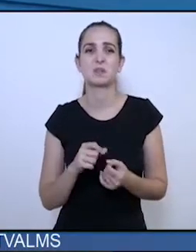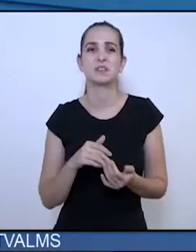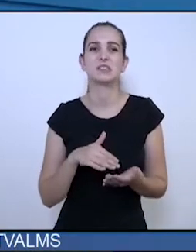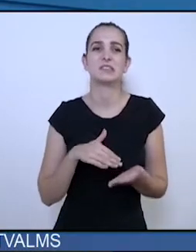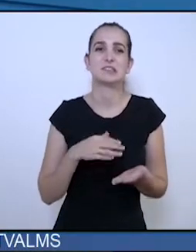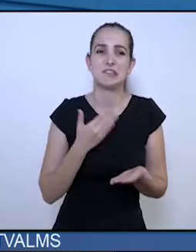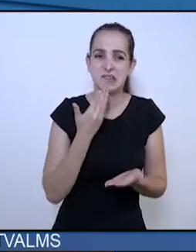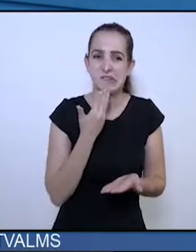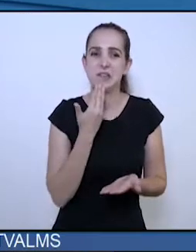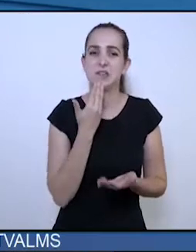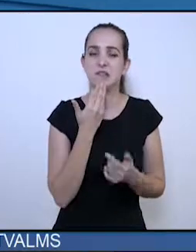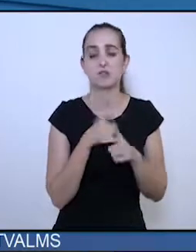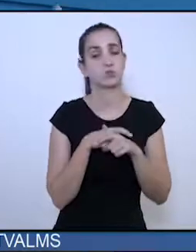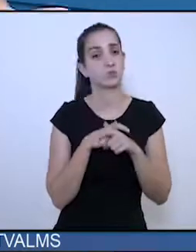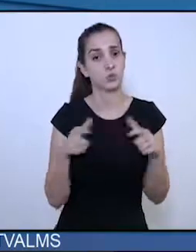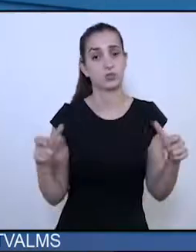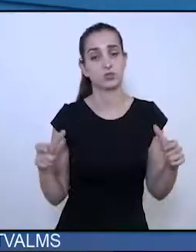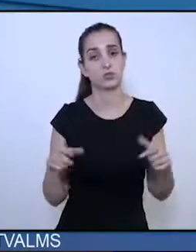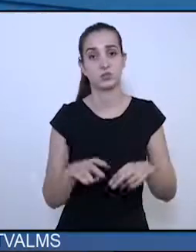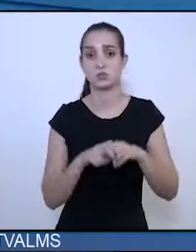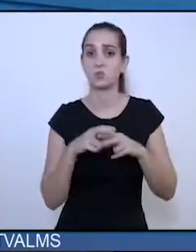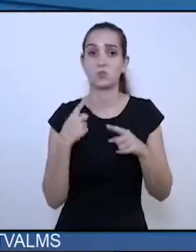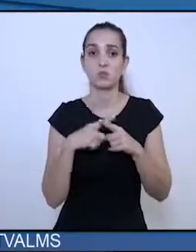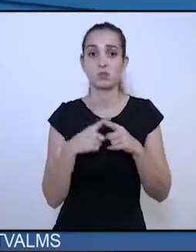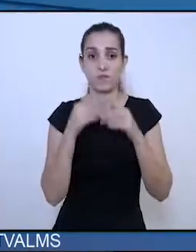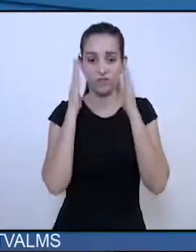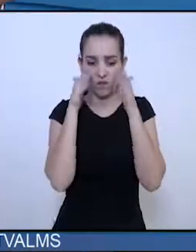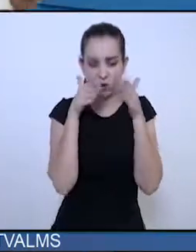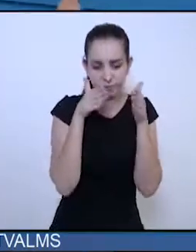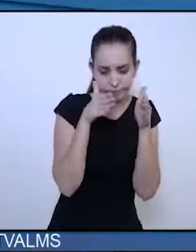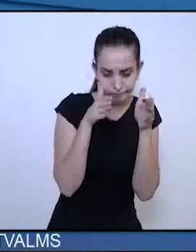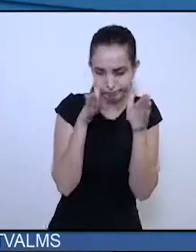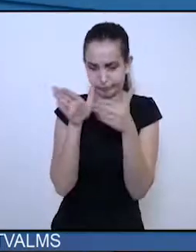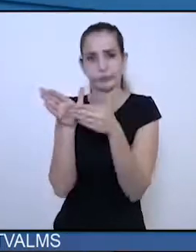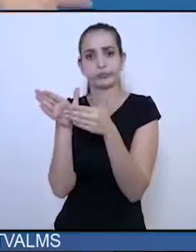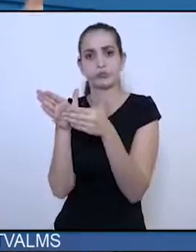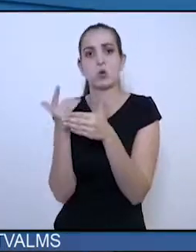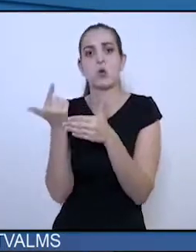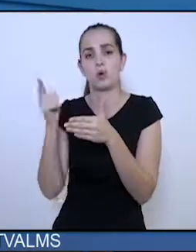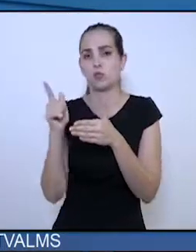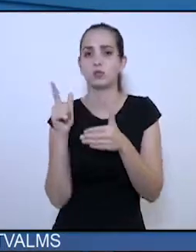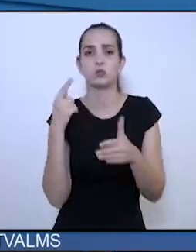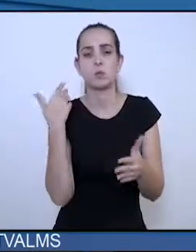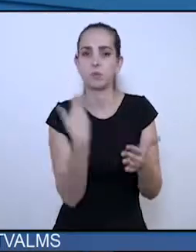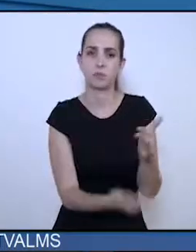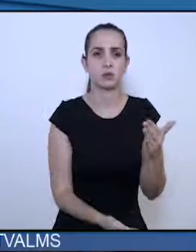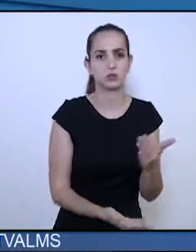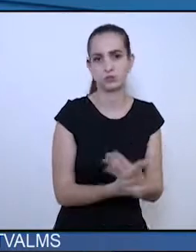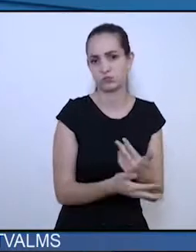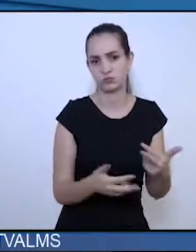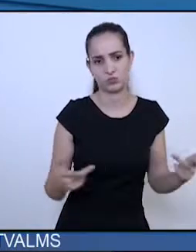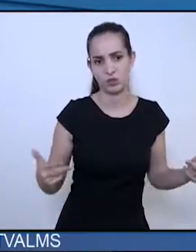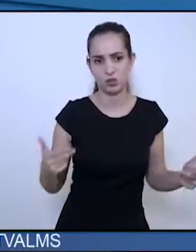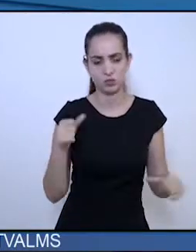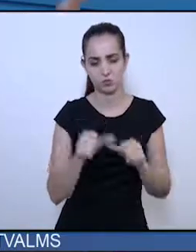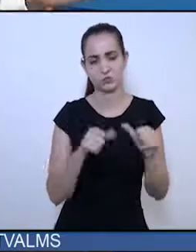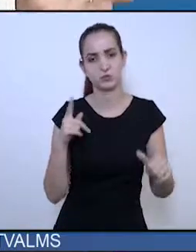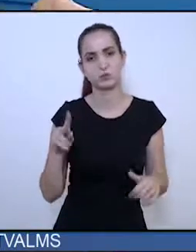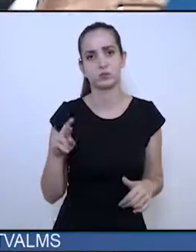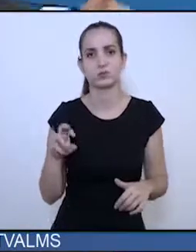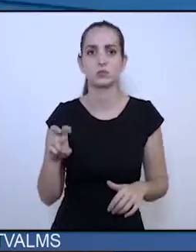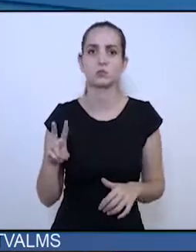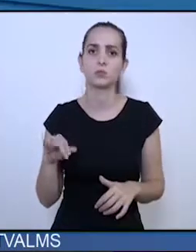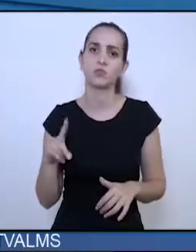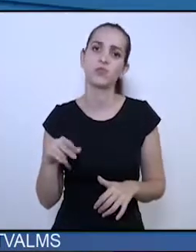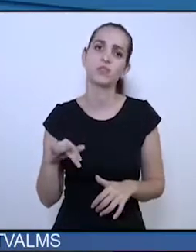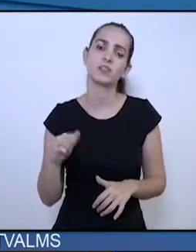grande. Então, para mudar o foco também da reforma da Previdência, o fiasco que foi a reforma da Previdência, faz-se